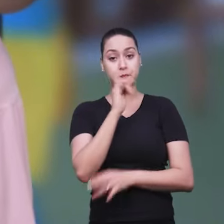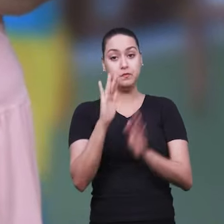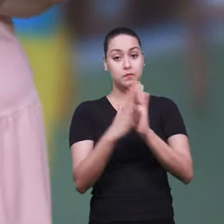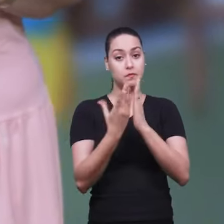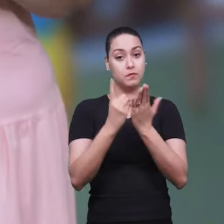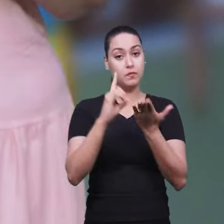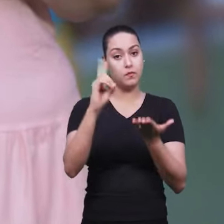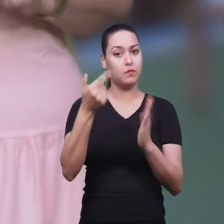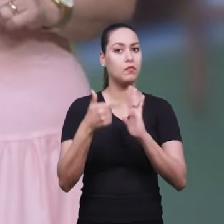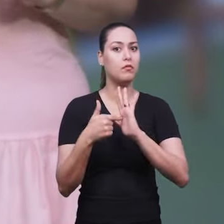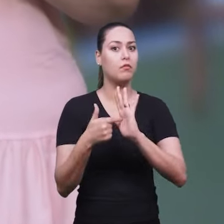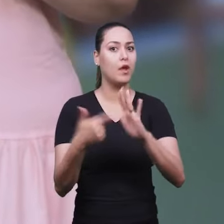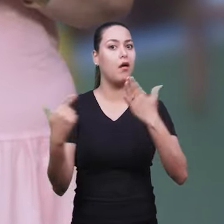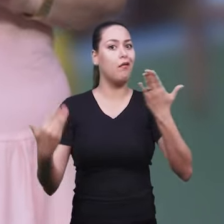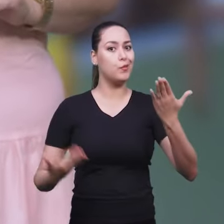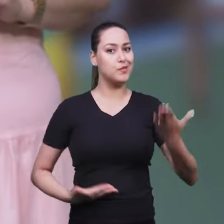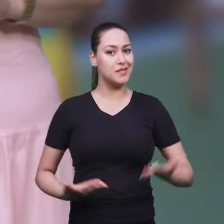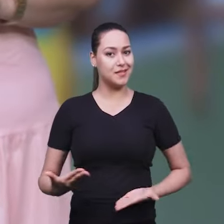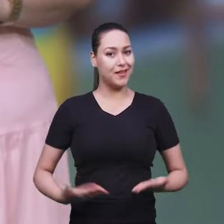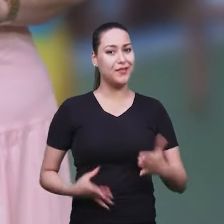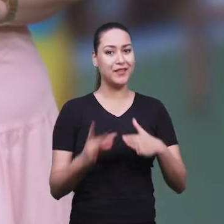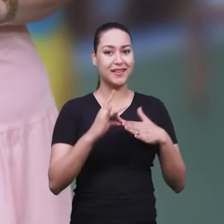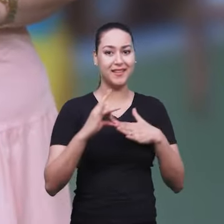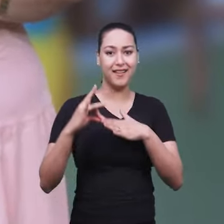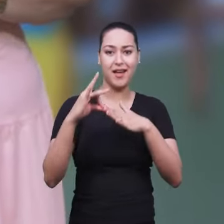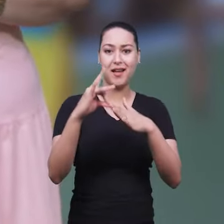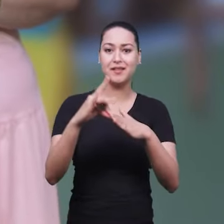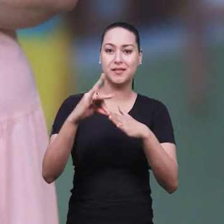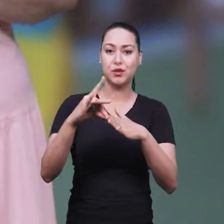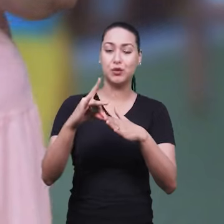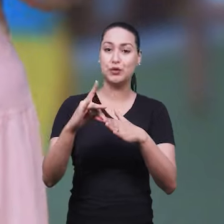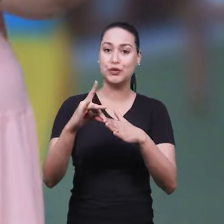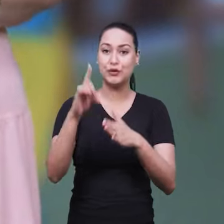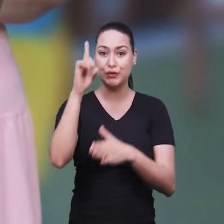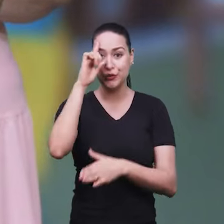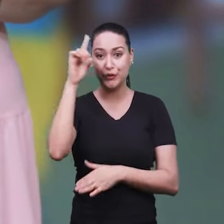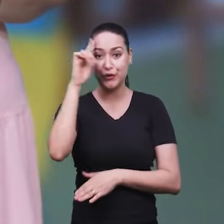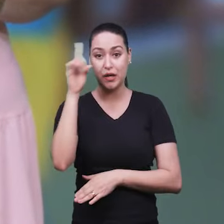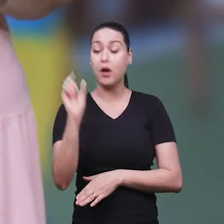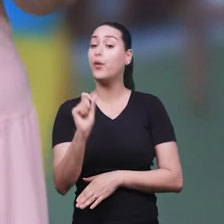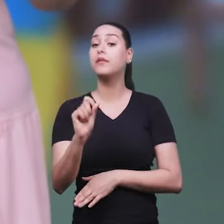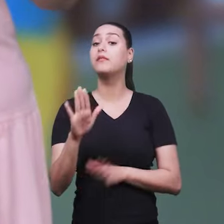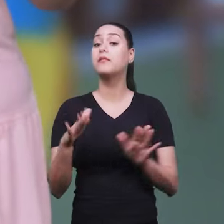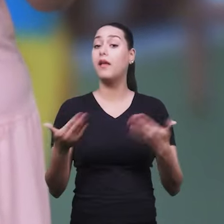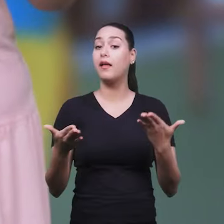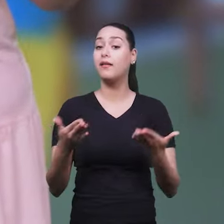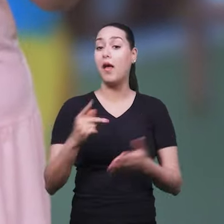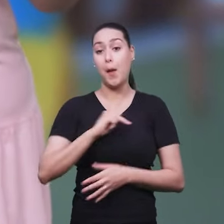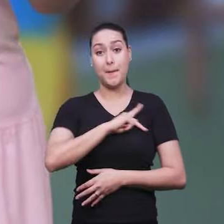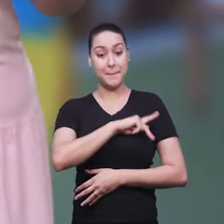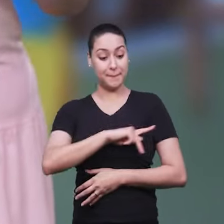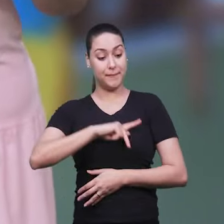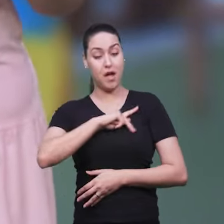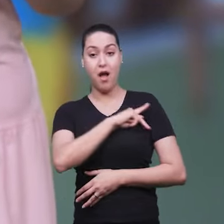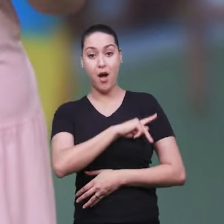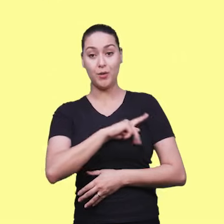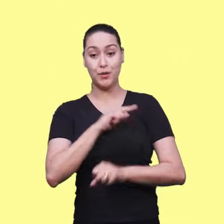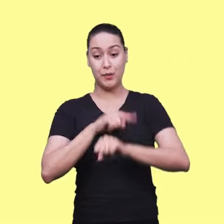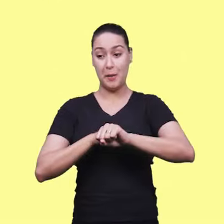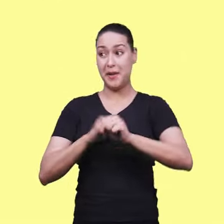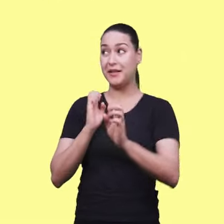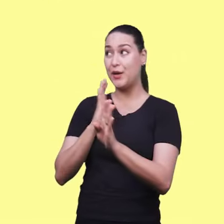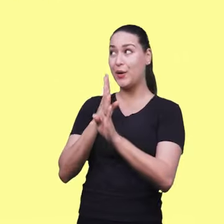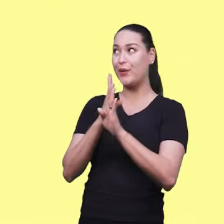nos traz de um servo que foi guiado por Deus continuamente foi Paulo. A partir do seu encontro com o